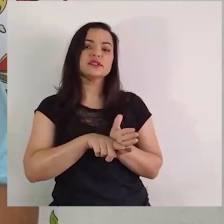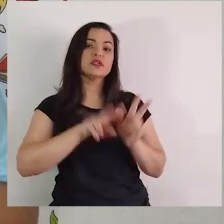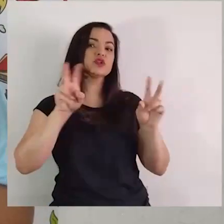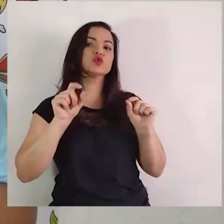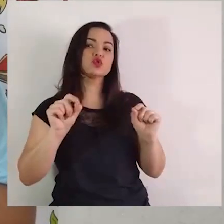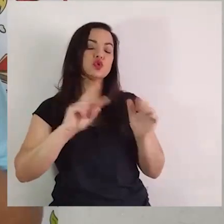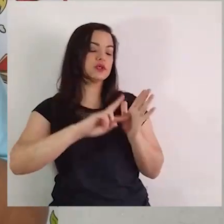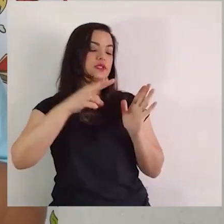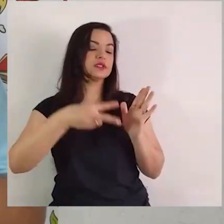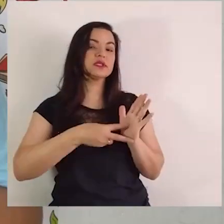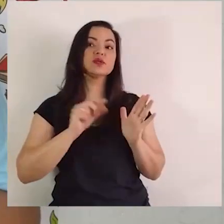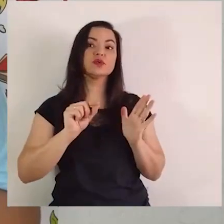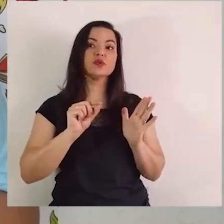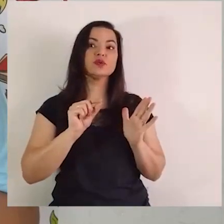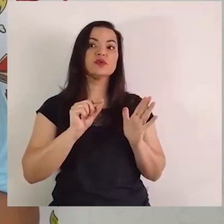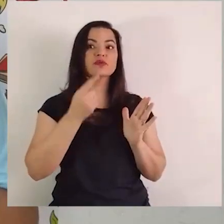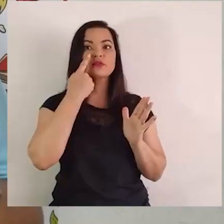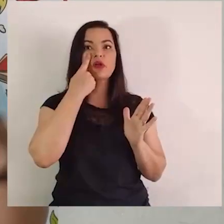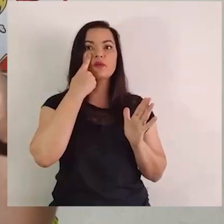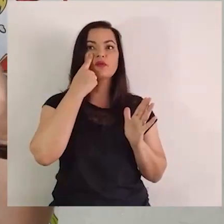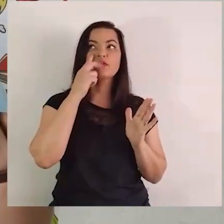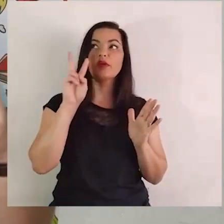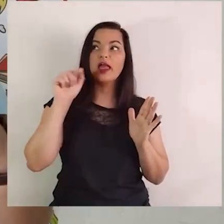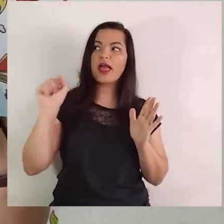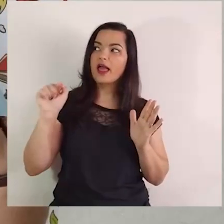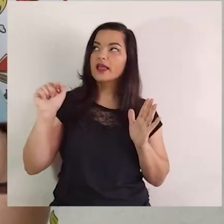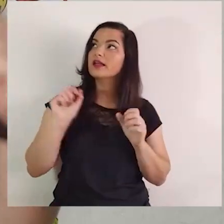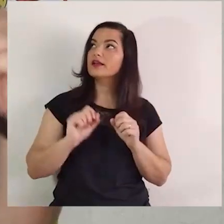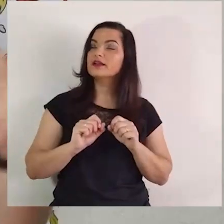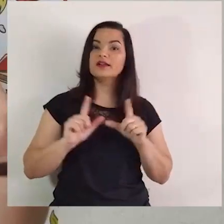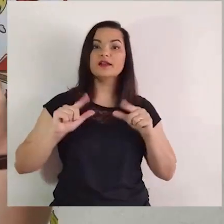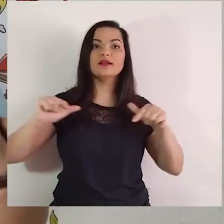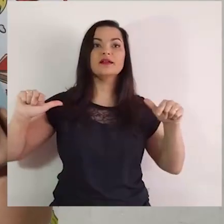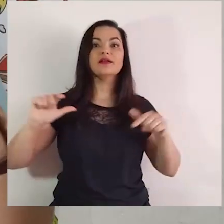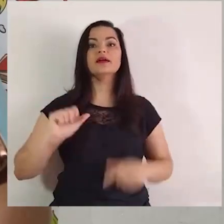o que significa, olha só, vai aparecer aqui na sua tela.